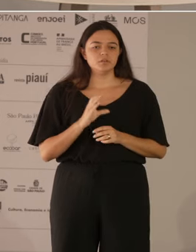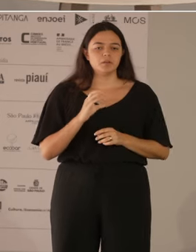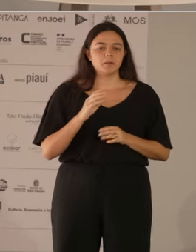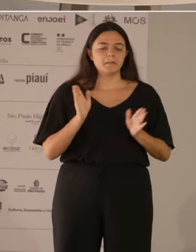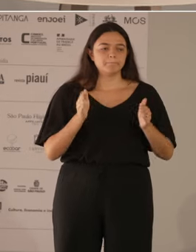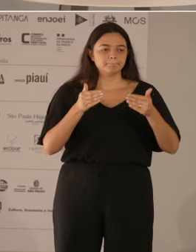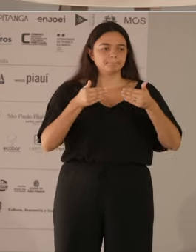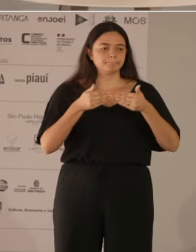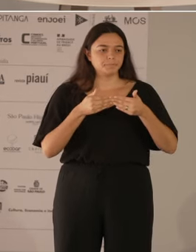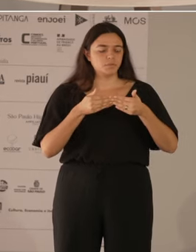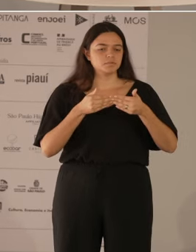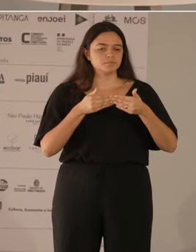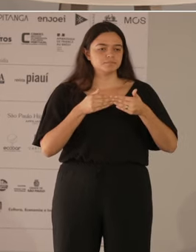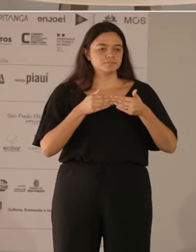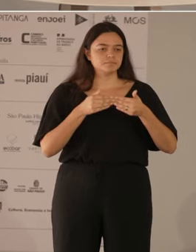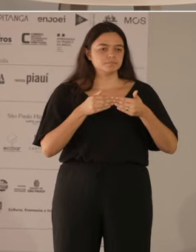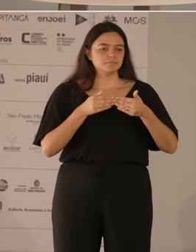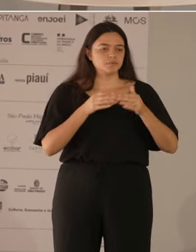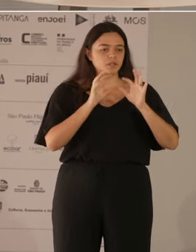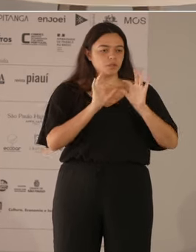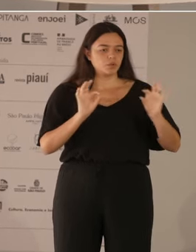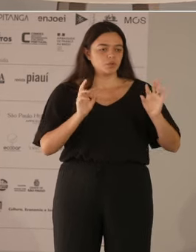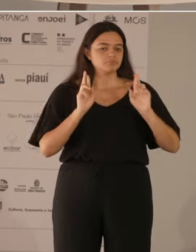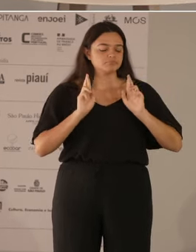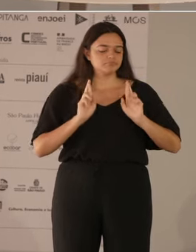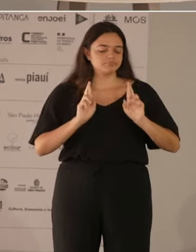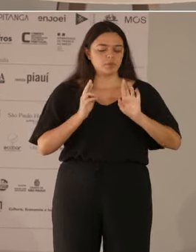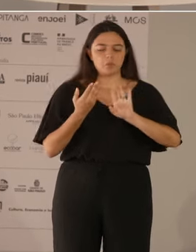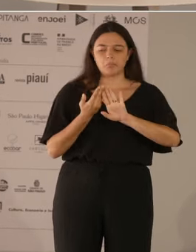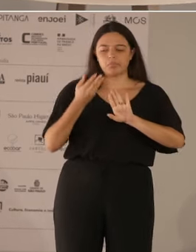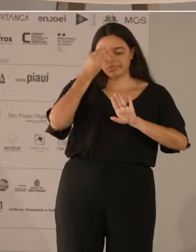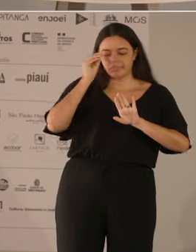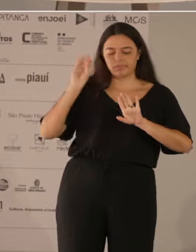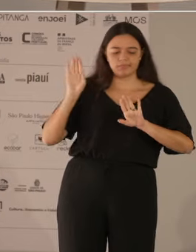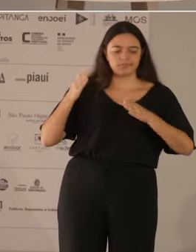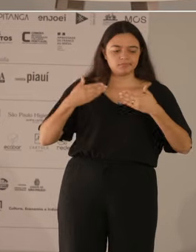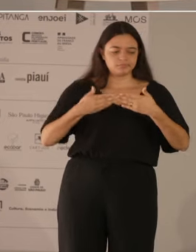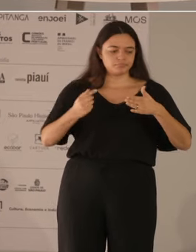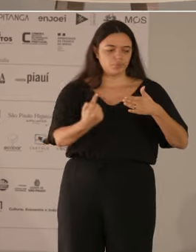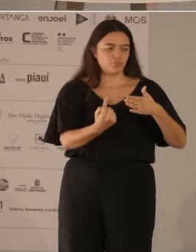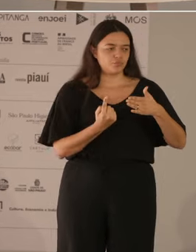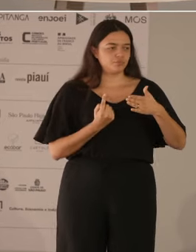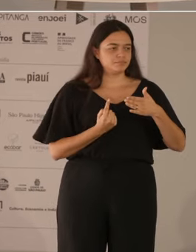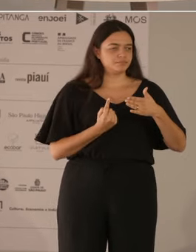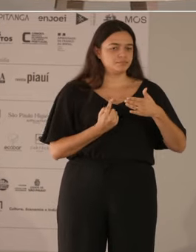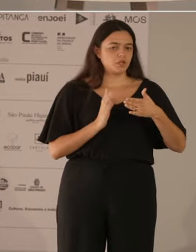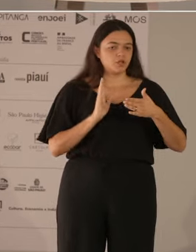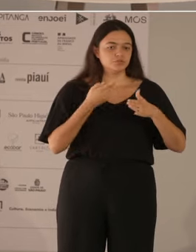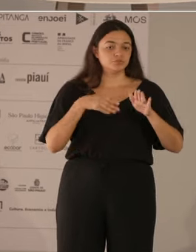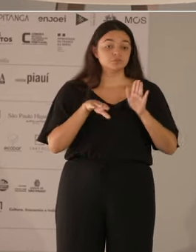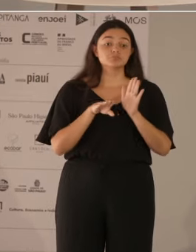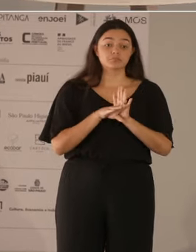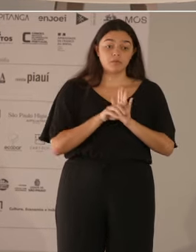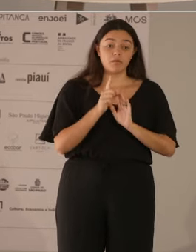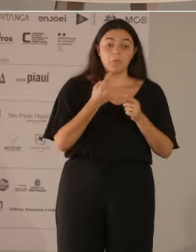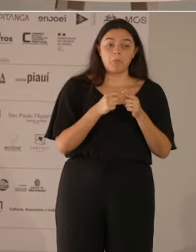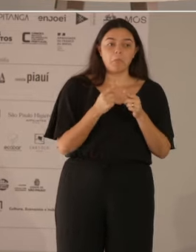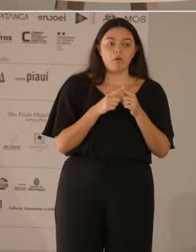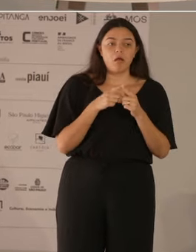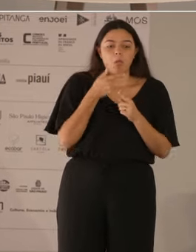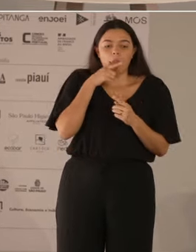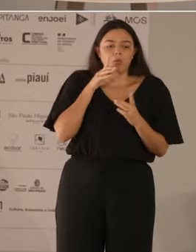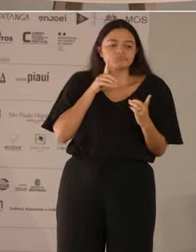e deixai toda a esperança de lado, vós quem traz. Então, quer dizer, eu já cheguei lá, falando que ela não ia me atender,